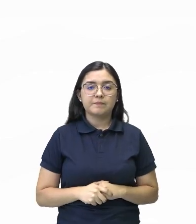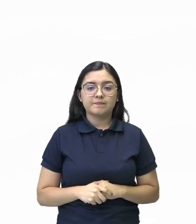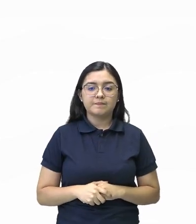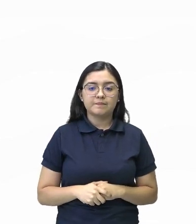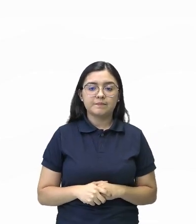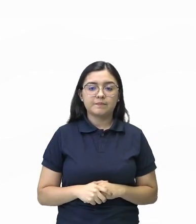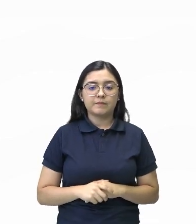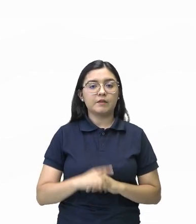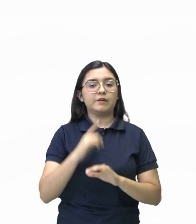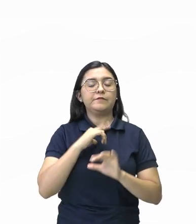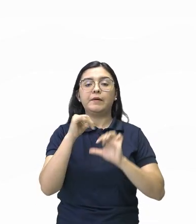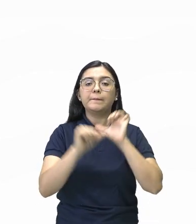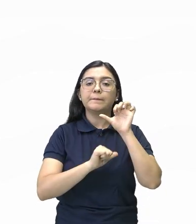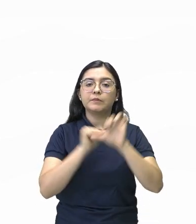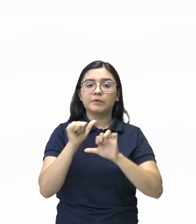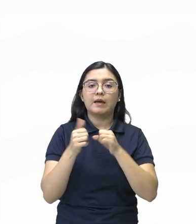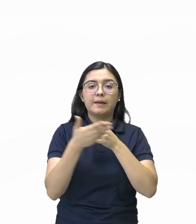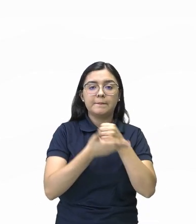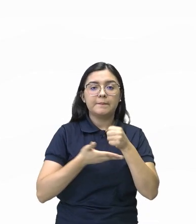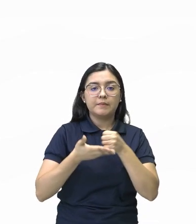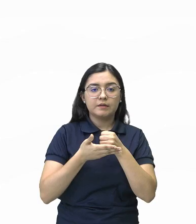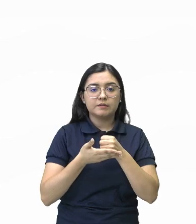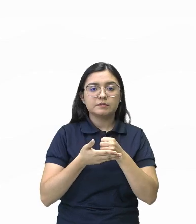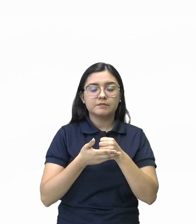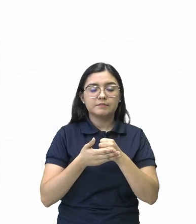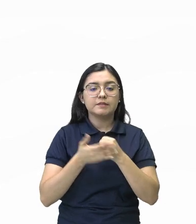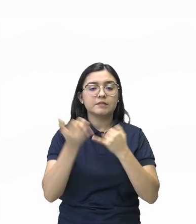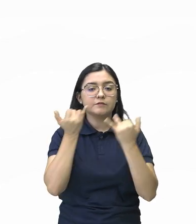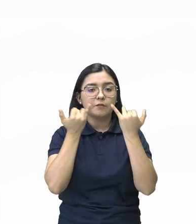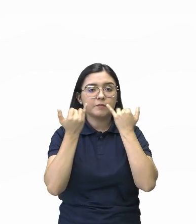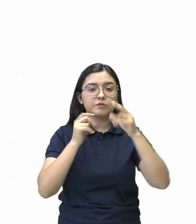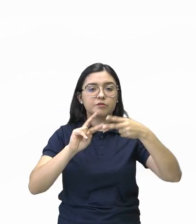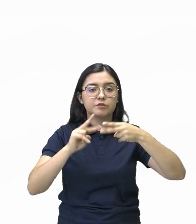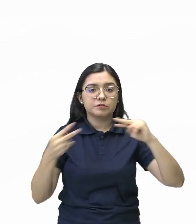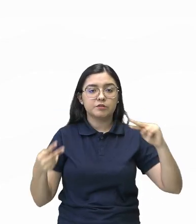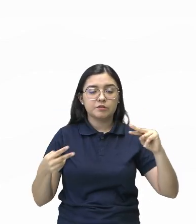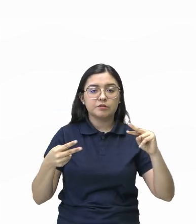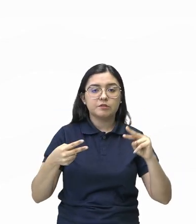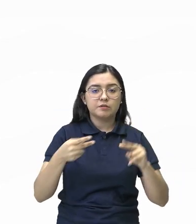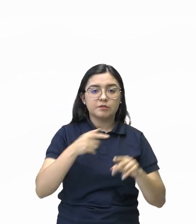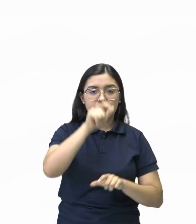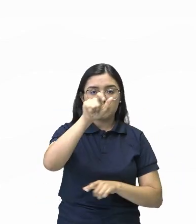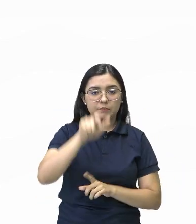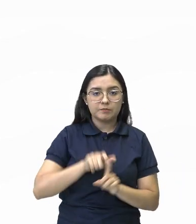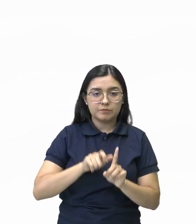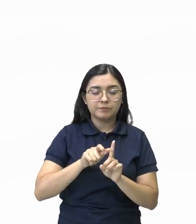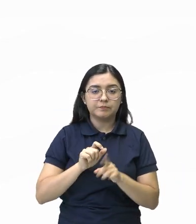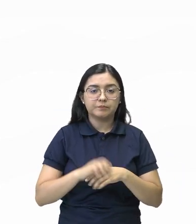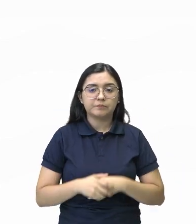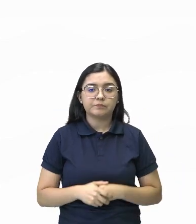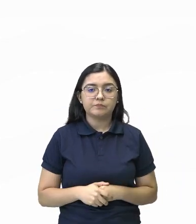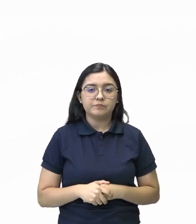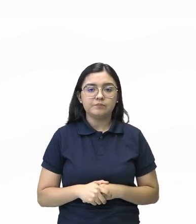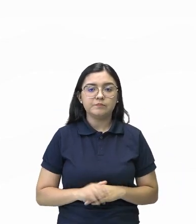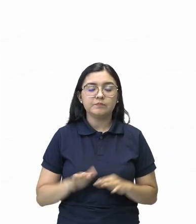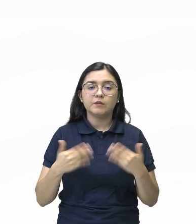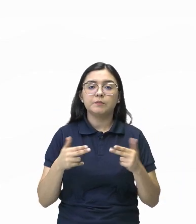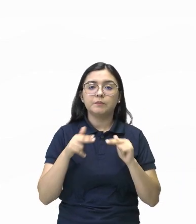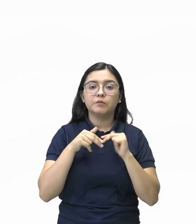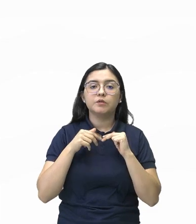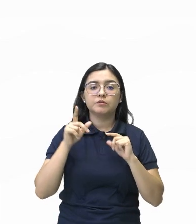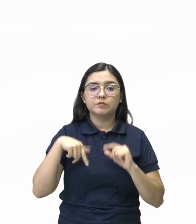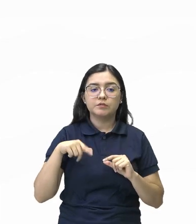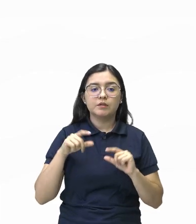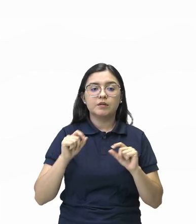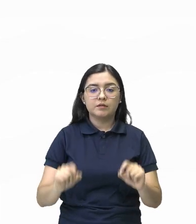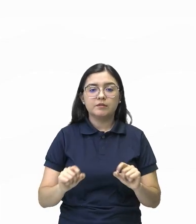algo que vai alterar a base das informações genéticas de um indivíduo, tá bom? E por isso que essa